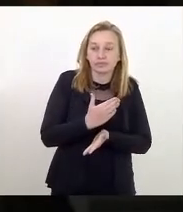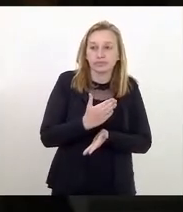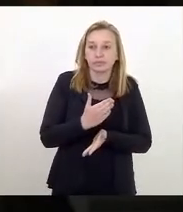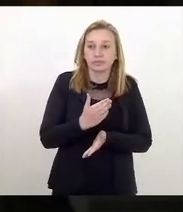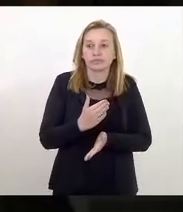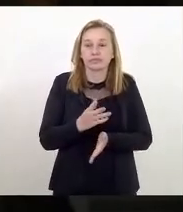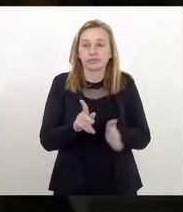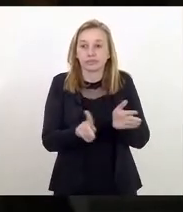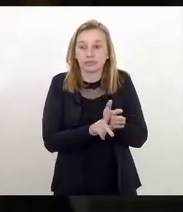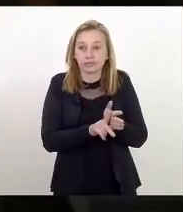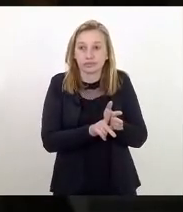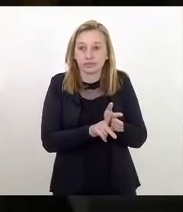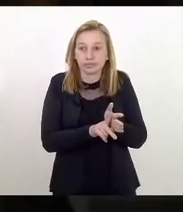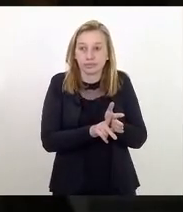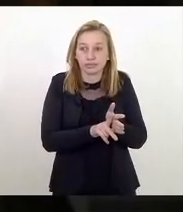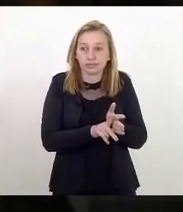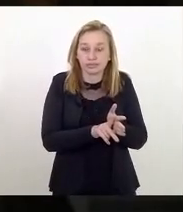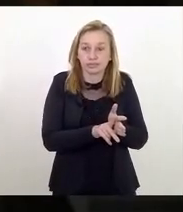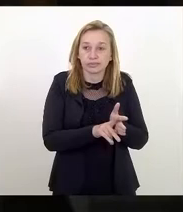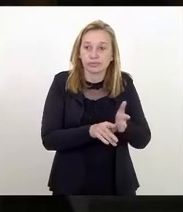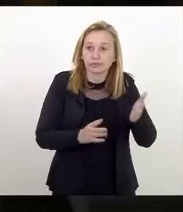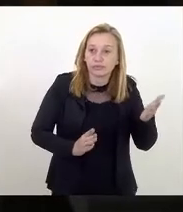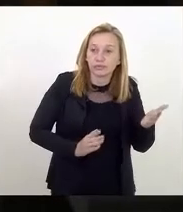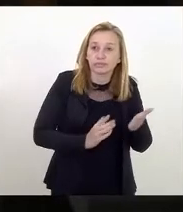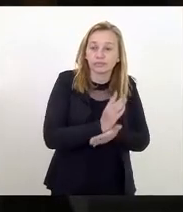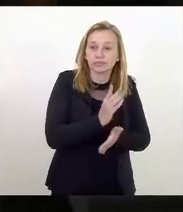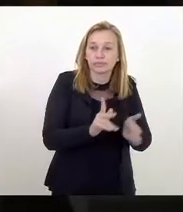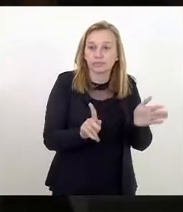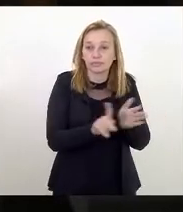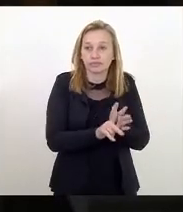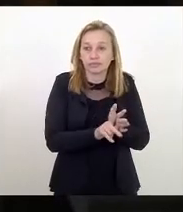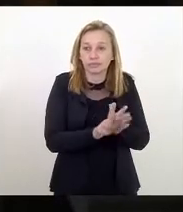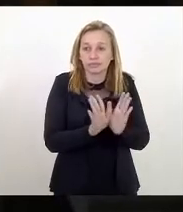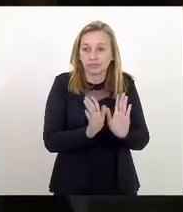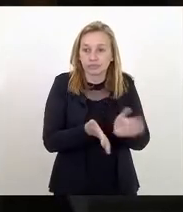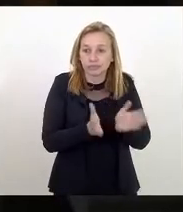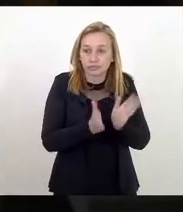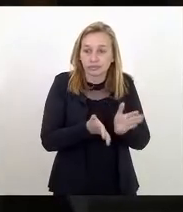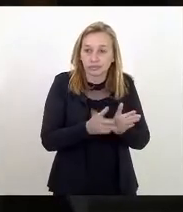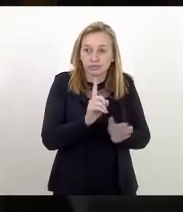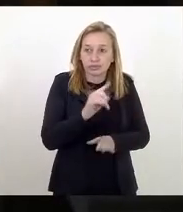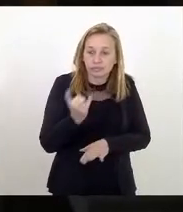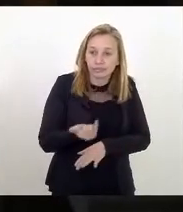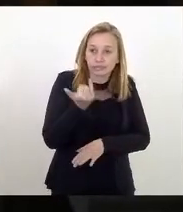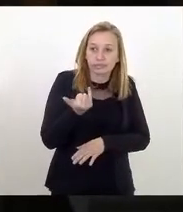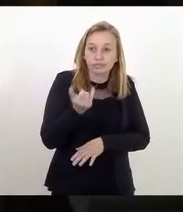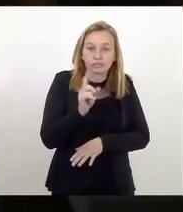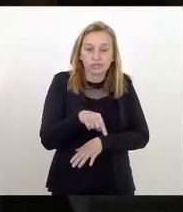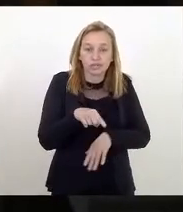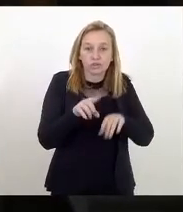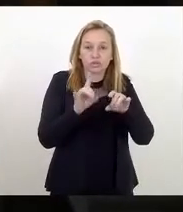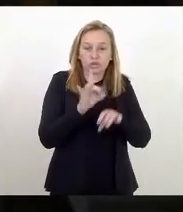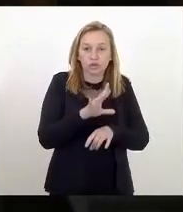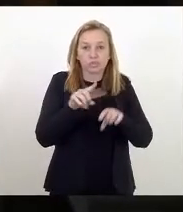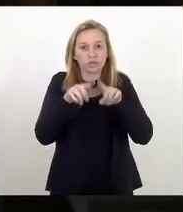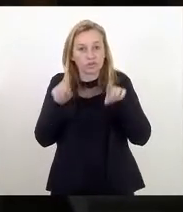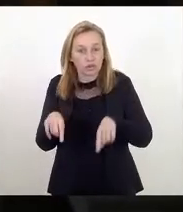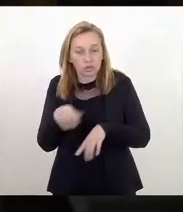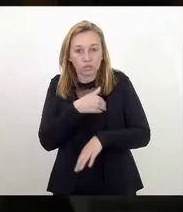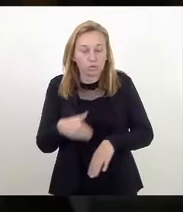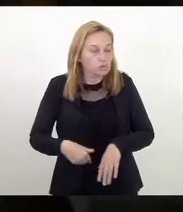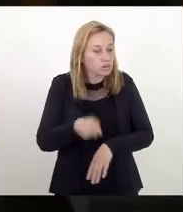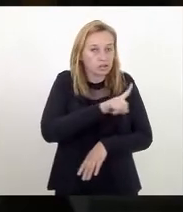hoje, a aprovação desse projeto, ele não é importante só para os servidores, ele é